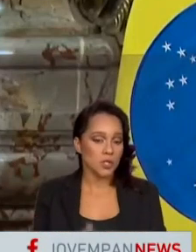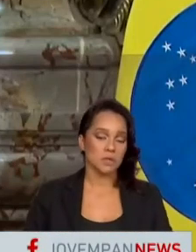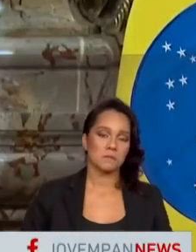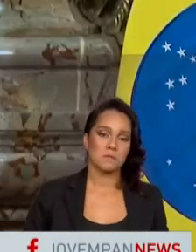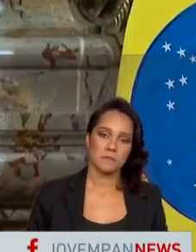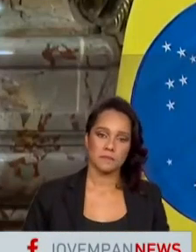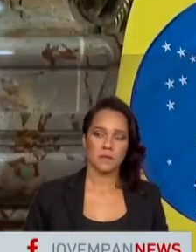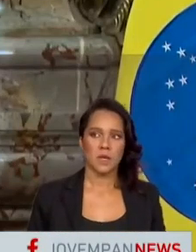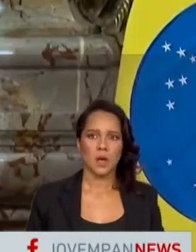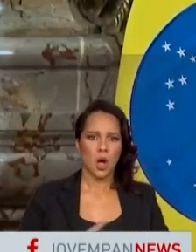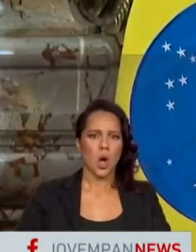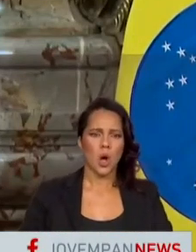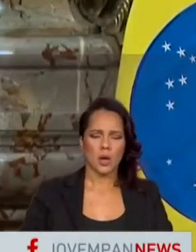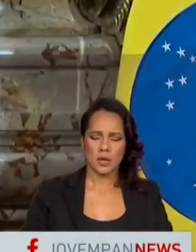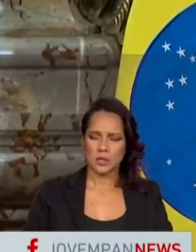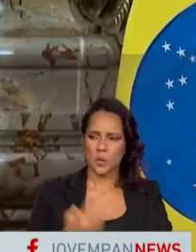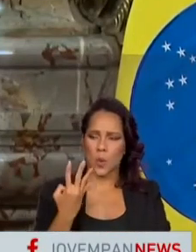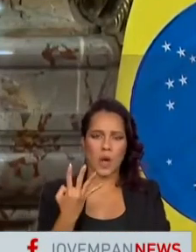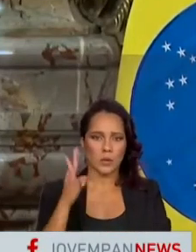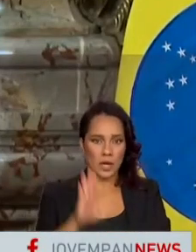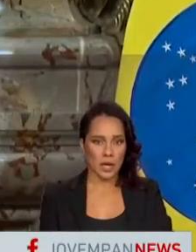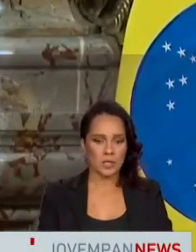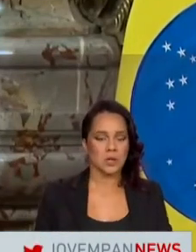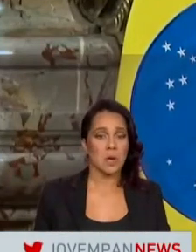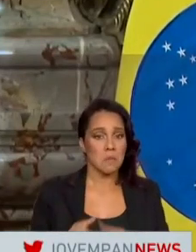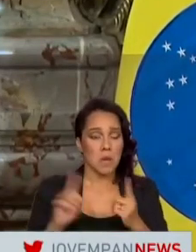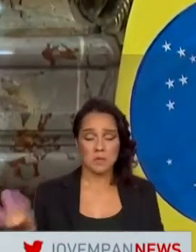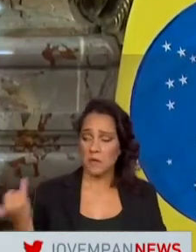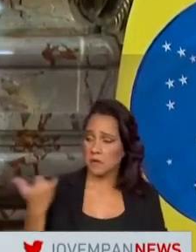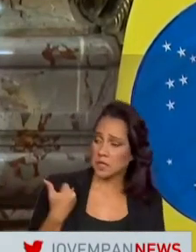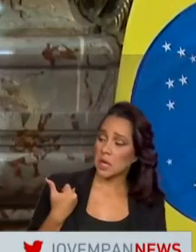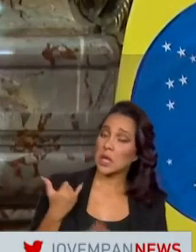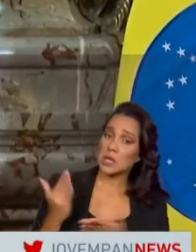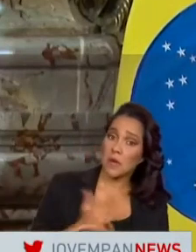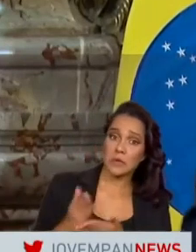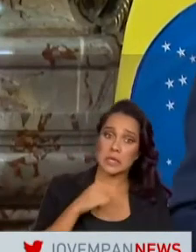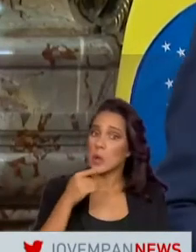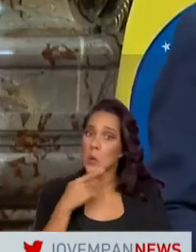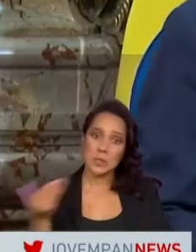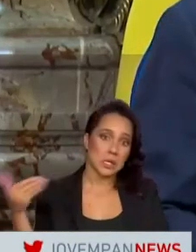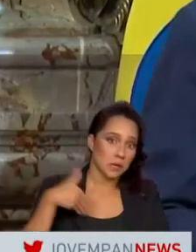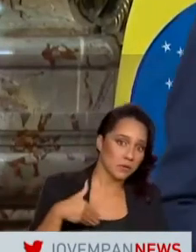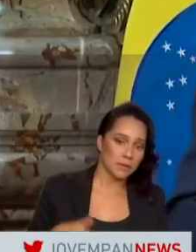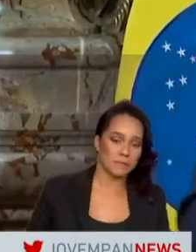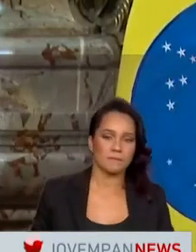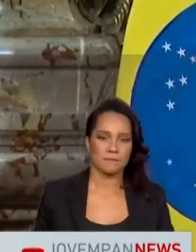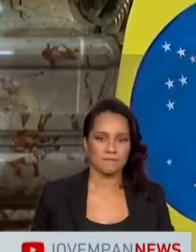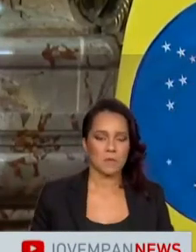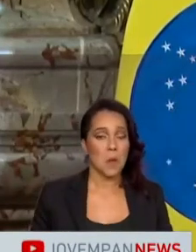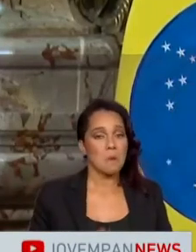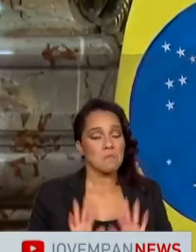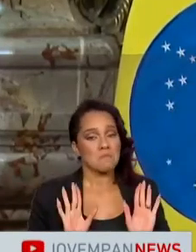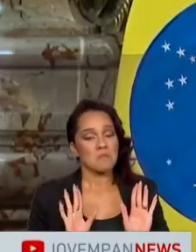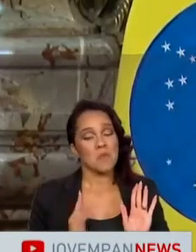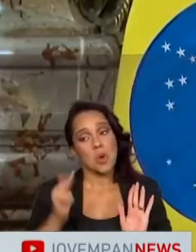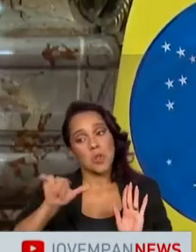hoje com ele. Às 16 horas. Às 16 horas. Mas eu fui informado que talvez ele não venha. Se me informaram que capaz que não venha. Vai ficar